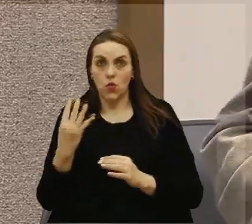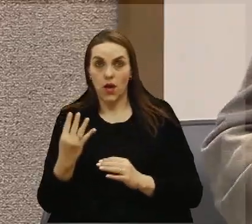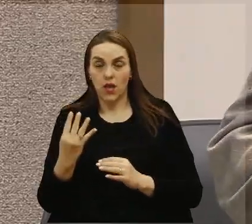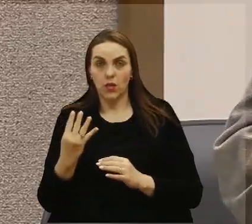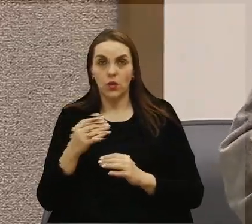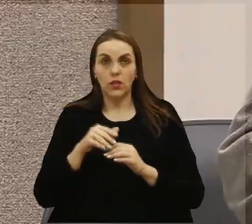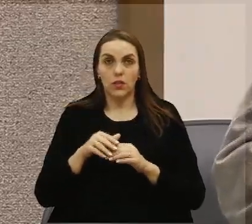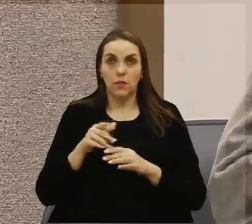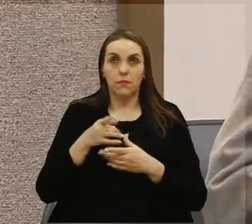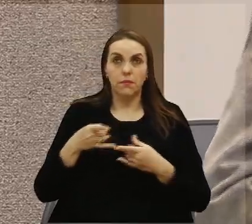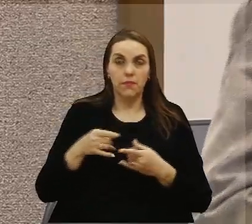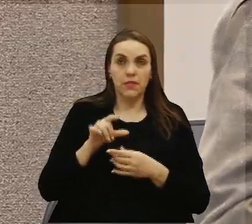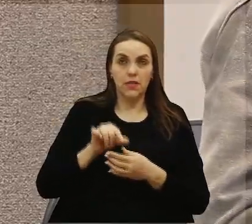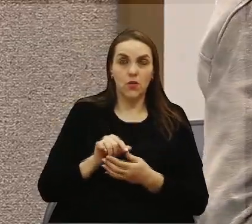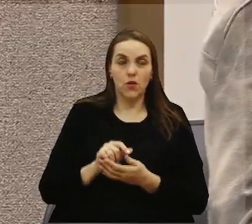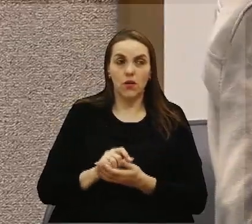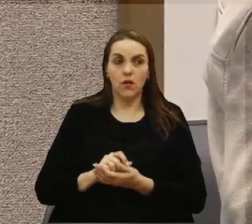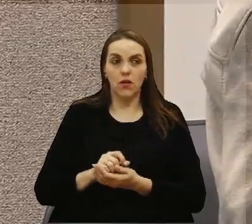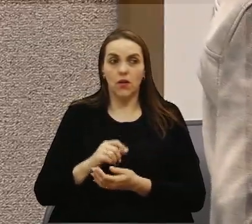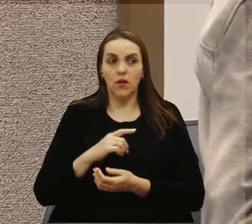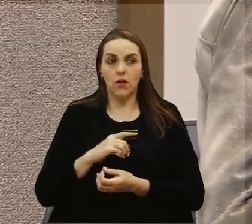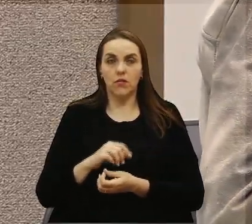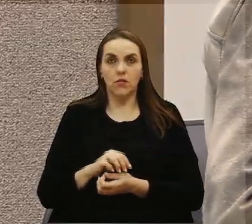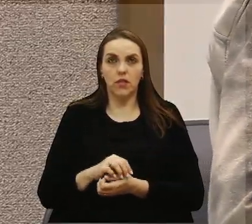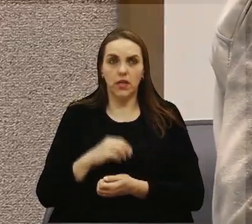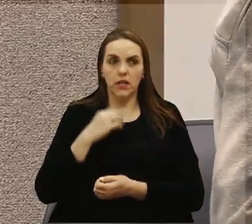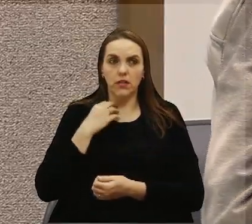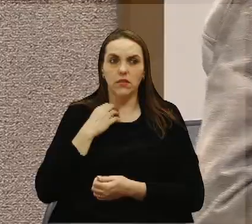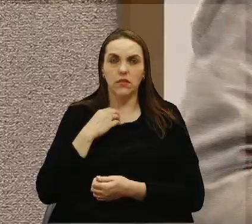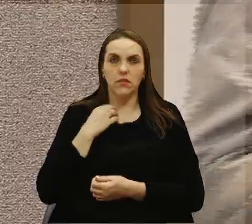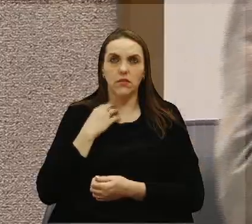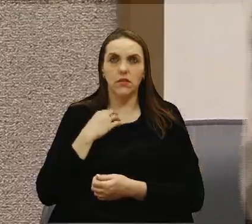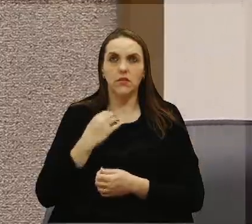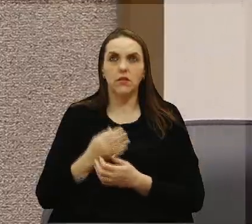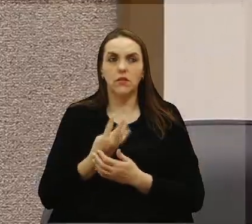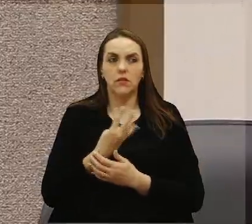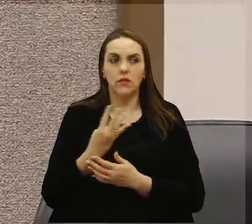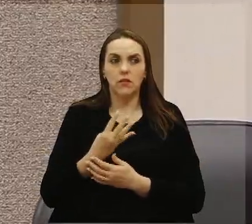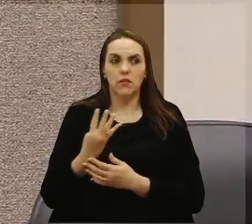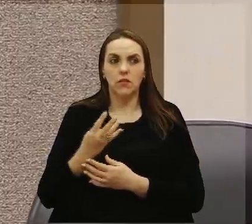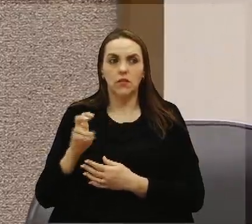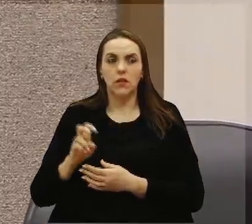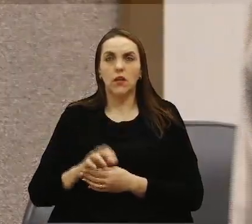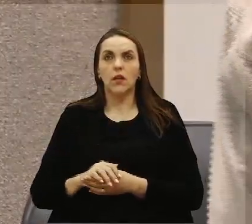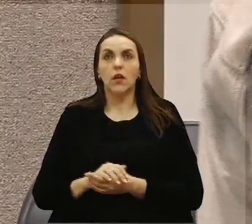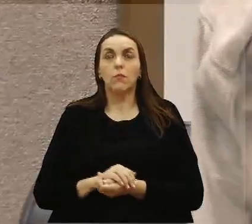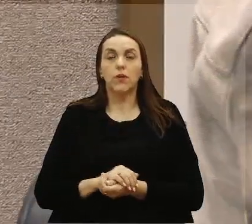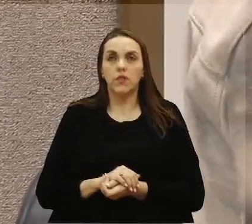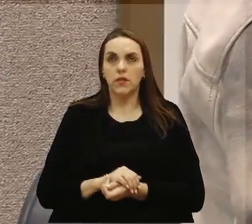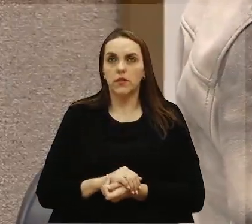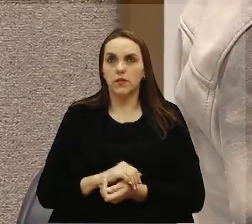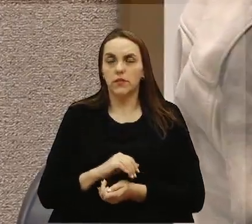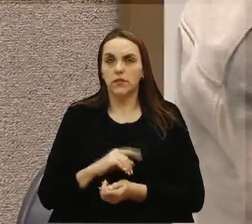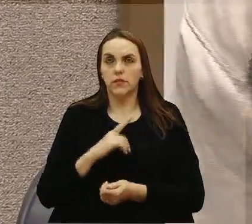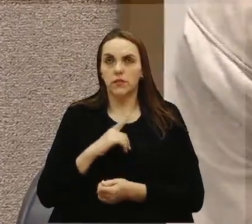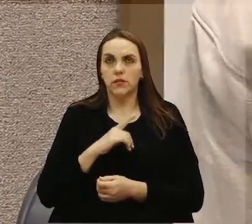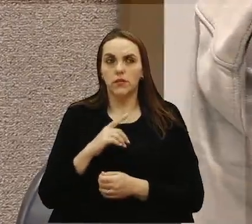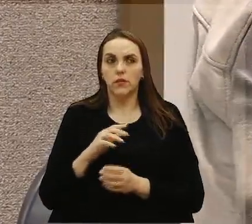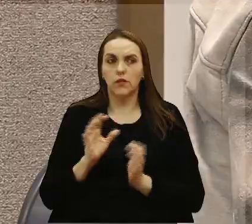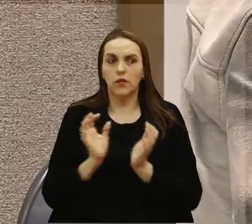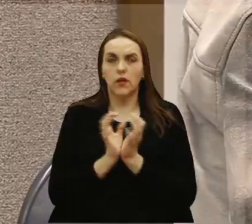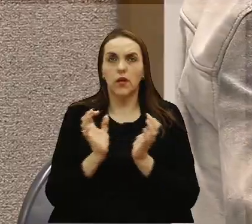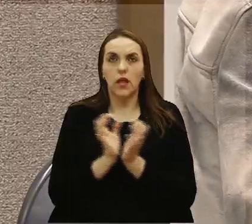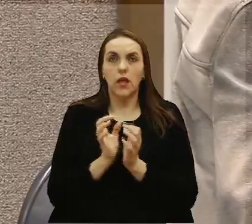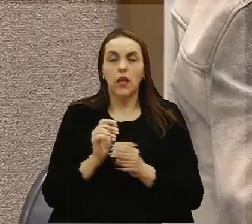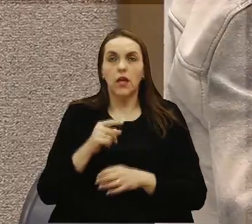passagem, que hoje é 4,45. Bom, talvez, nobre colega Caleb, ampliar